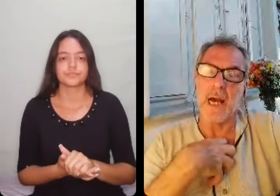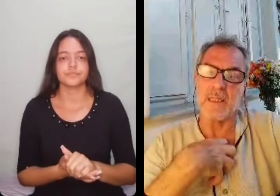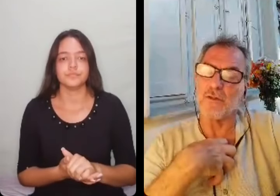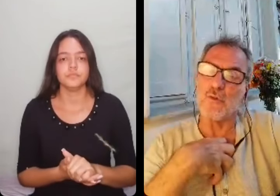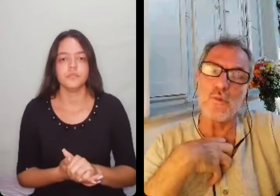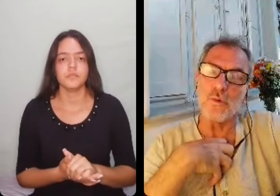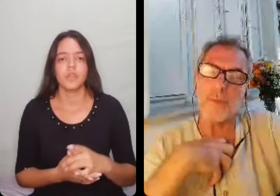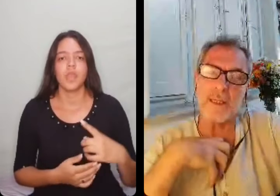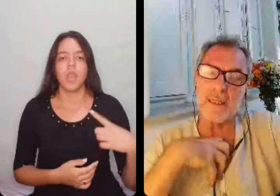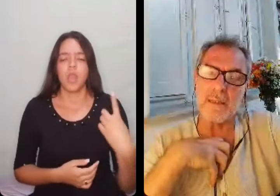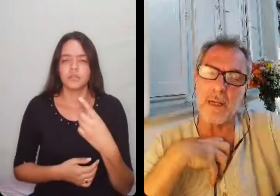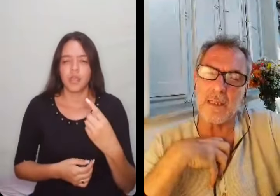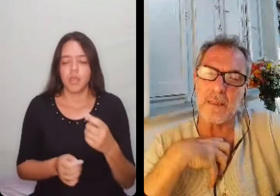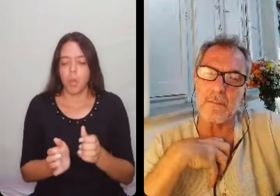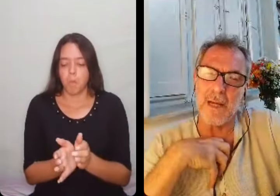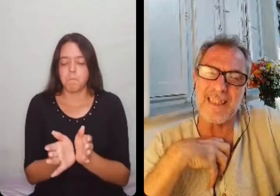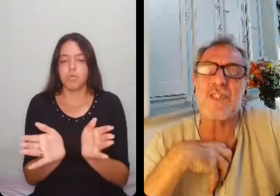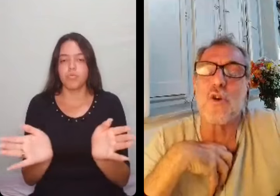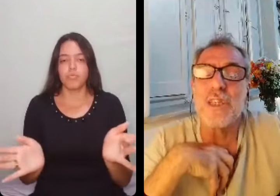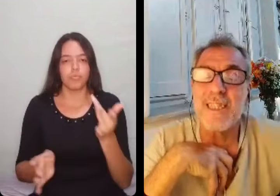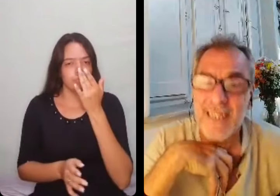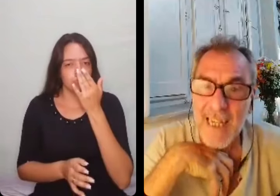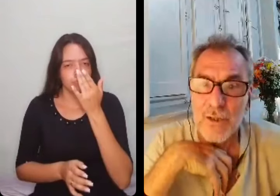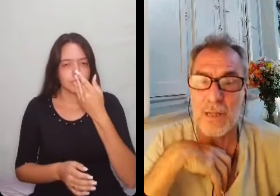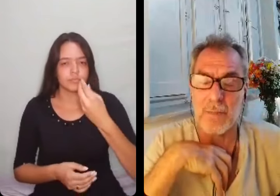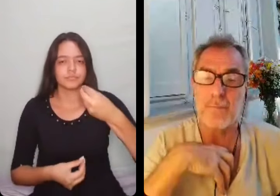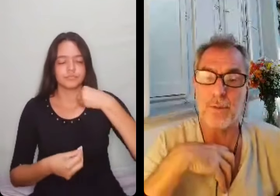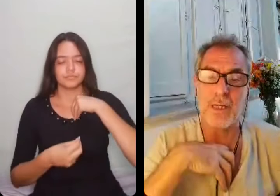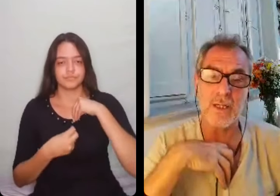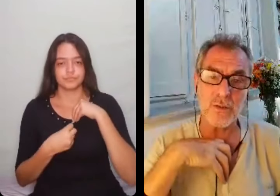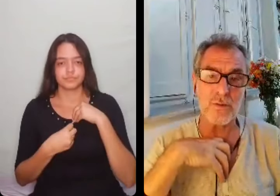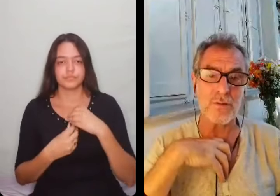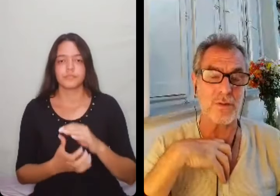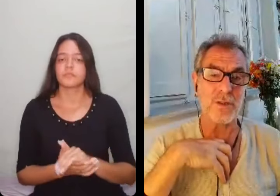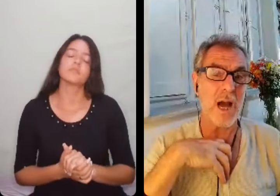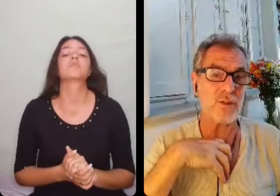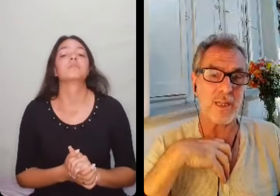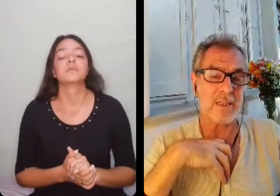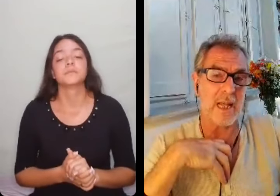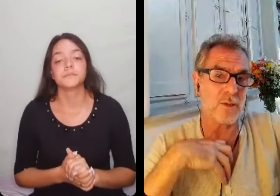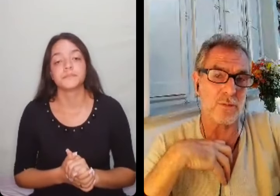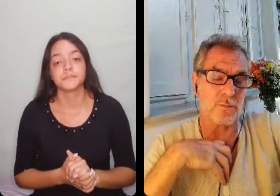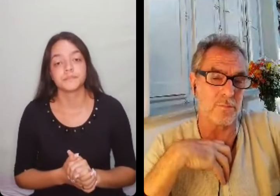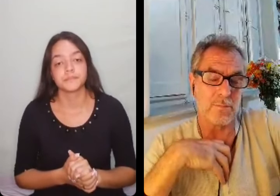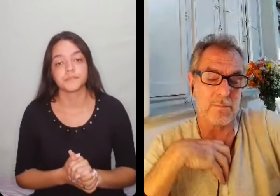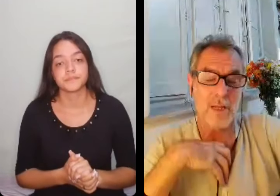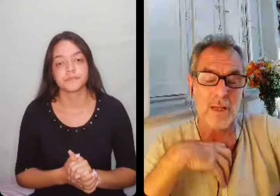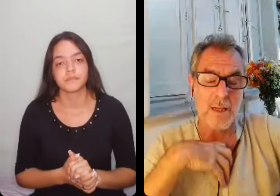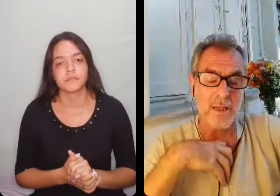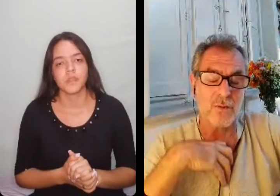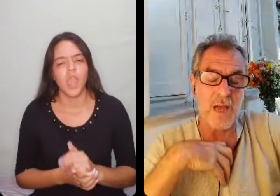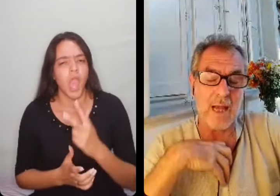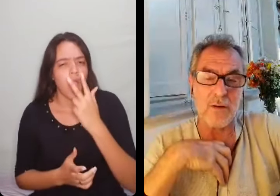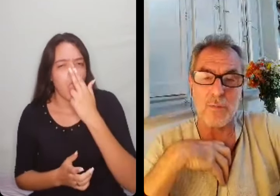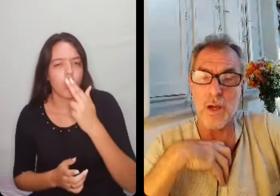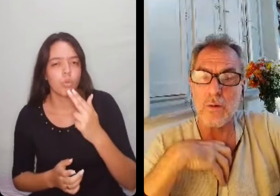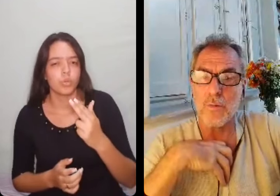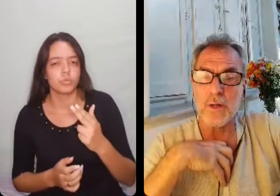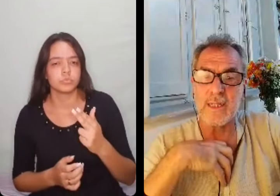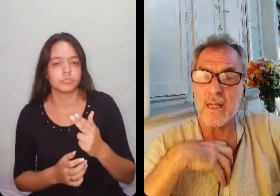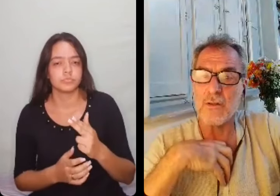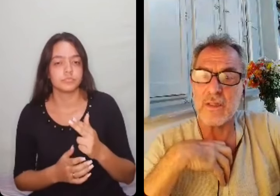intimidade. um mundo mais desconhecido também. Porque eu acho que tanto Chusá,